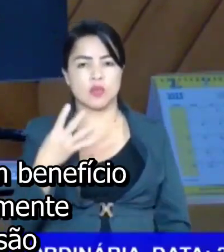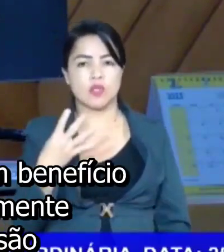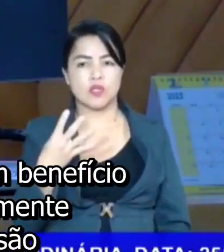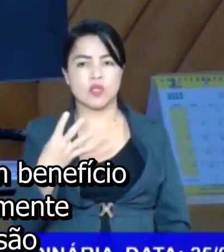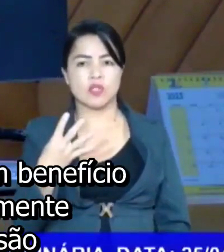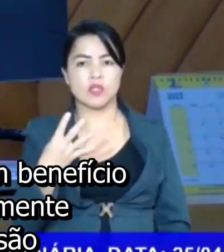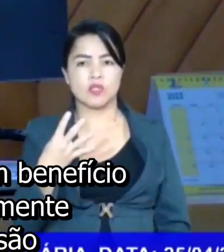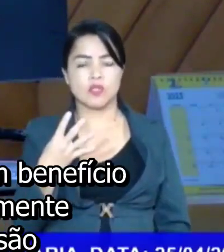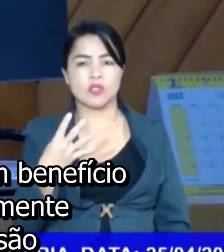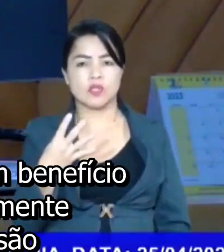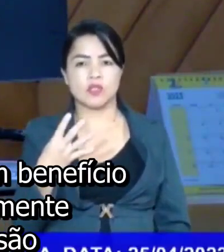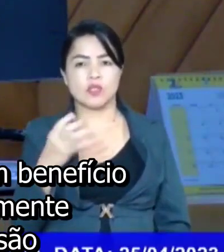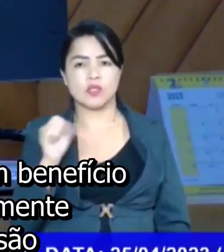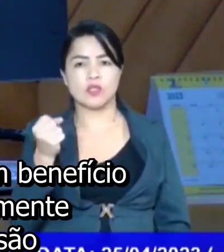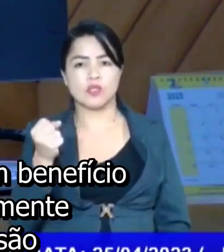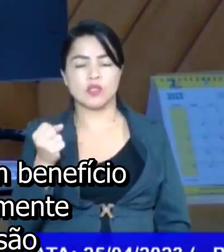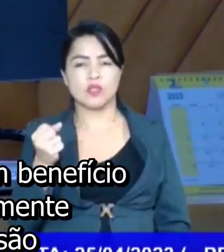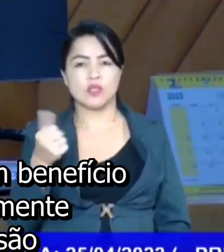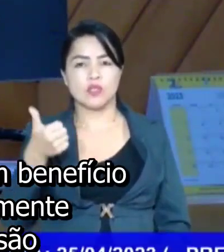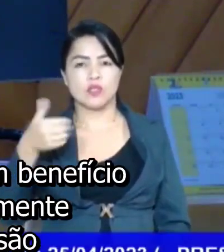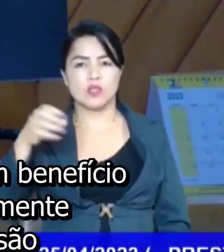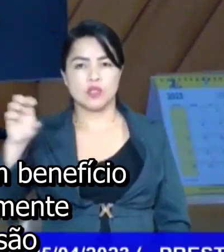548,10